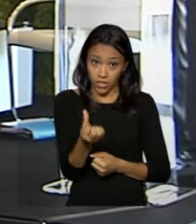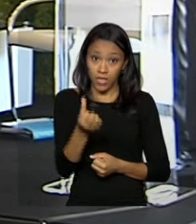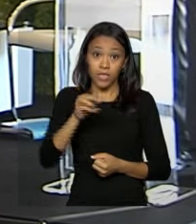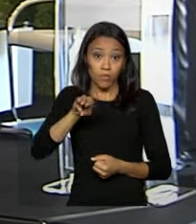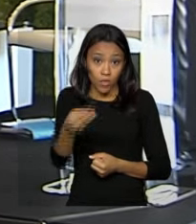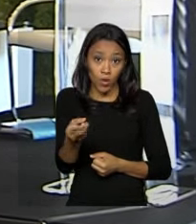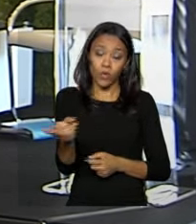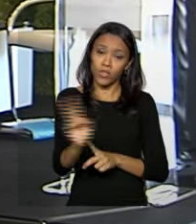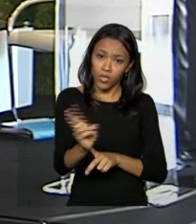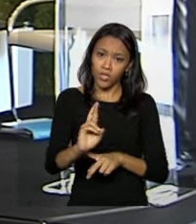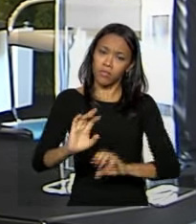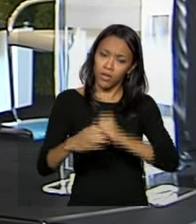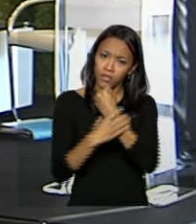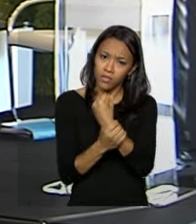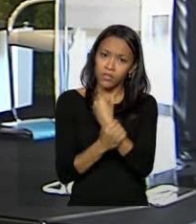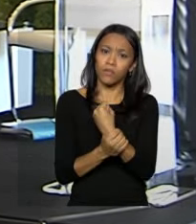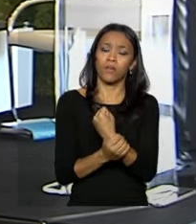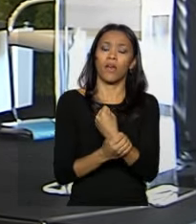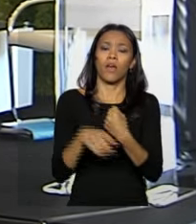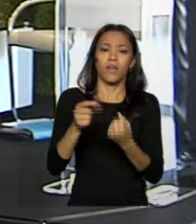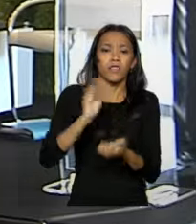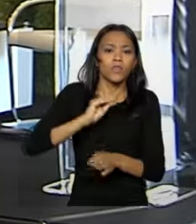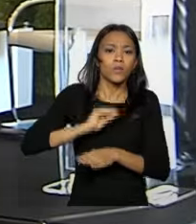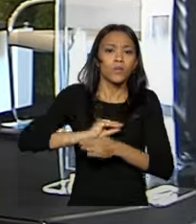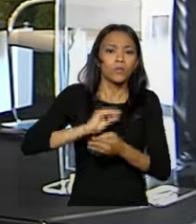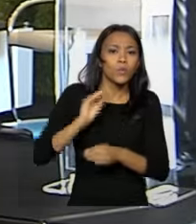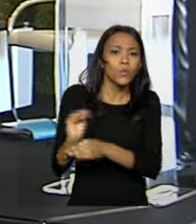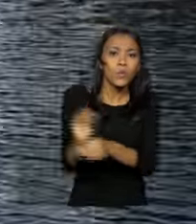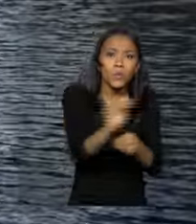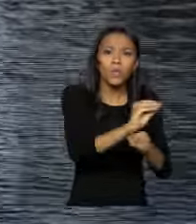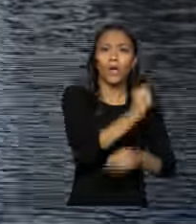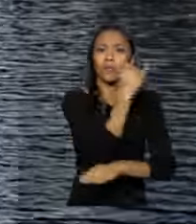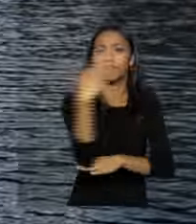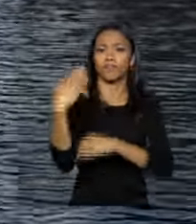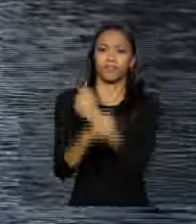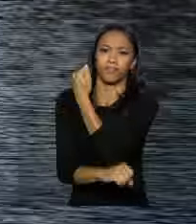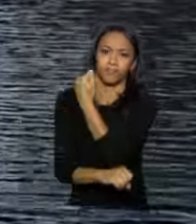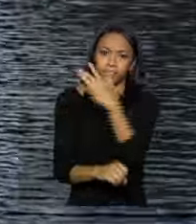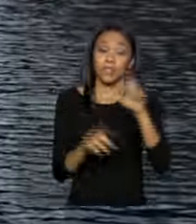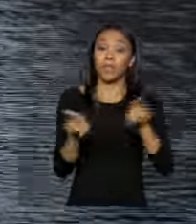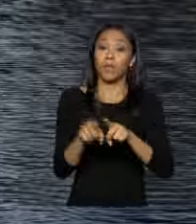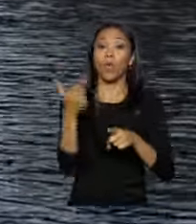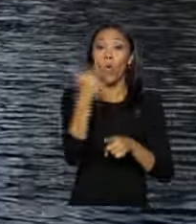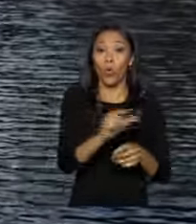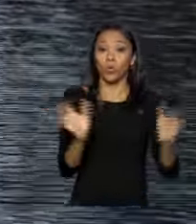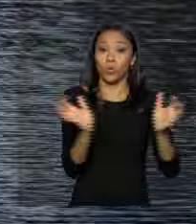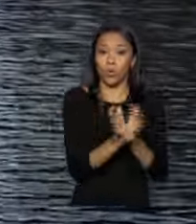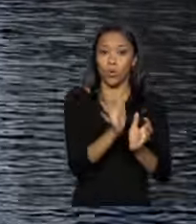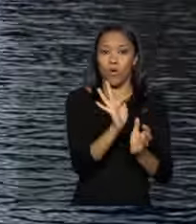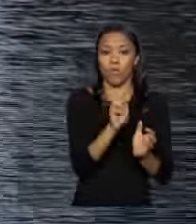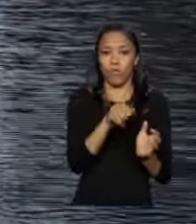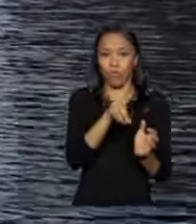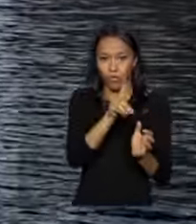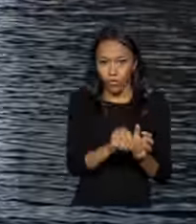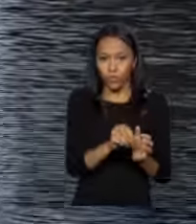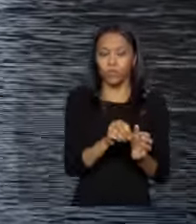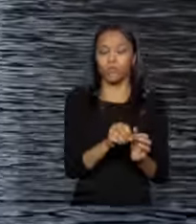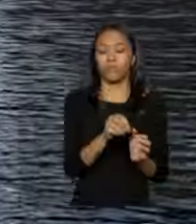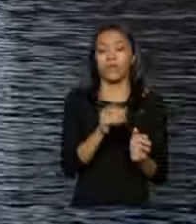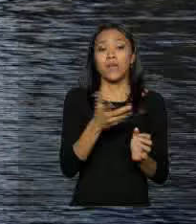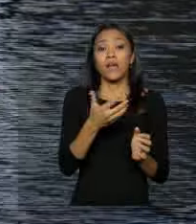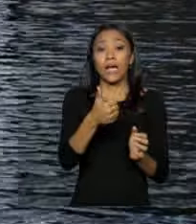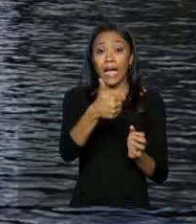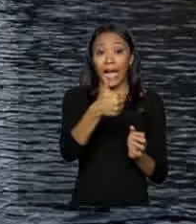para assegurar o financiamento sustentável de áreas protegidas. E o Fundo Amazônia vai receber